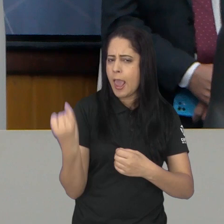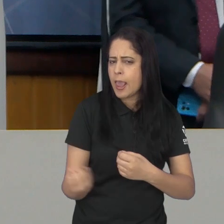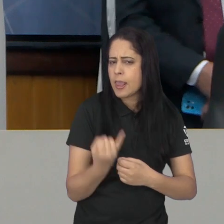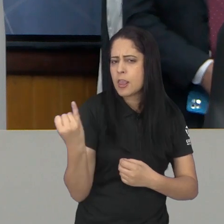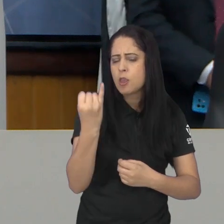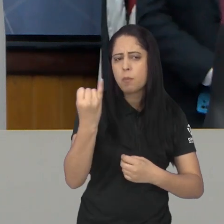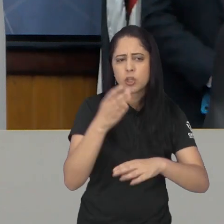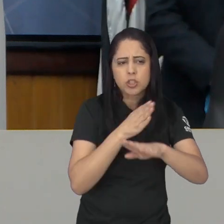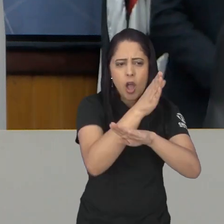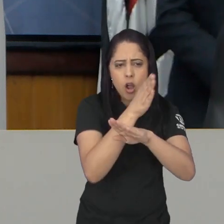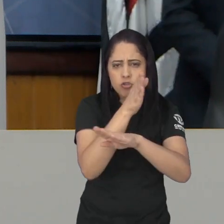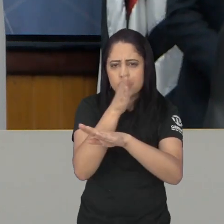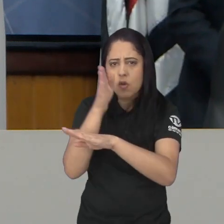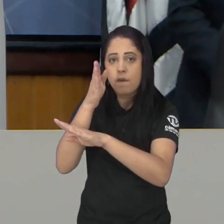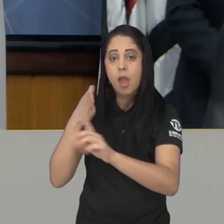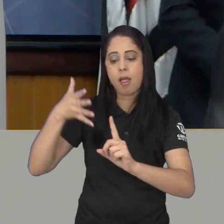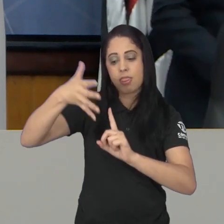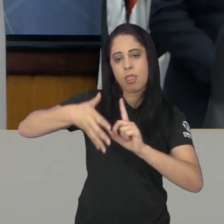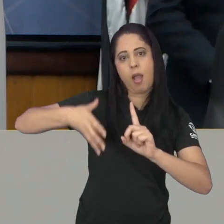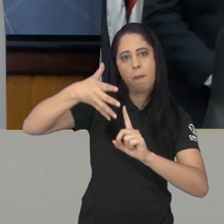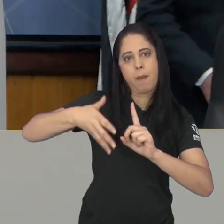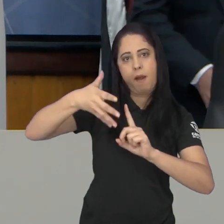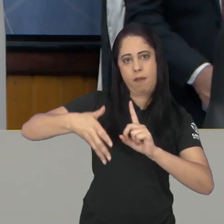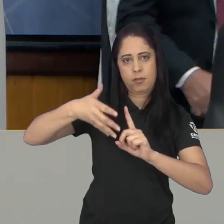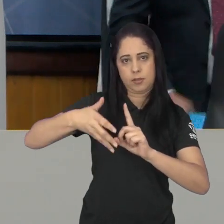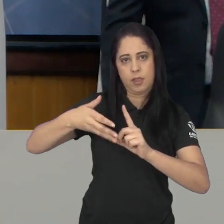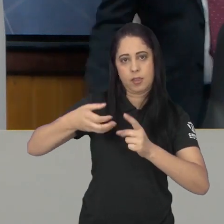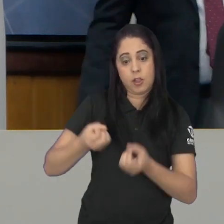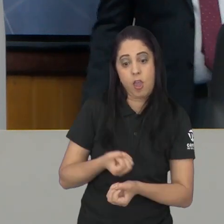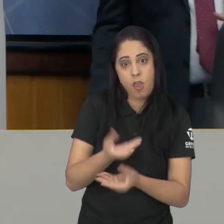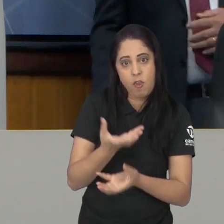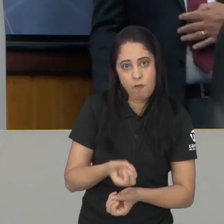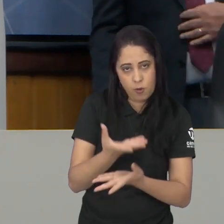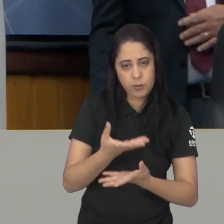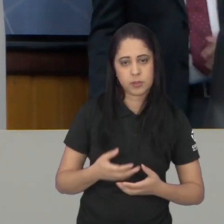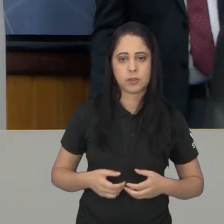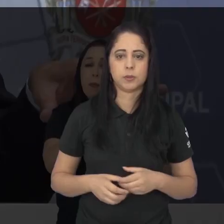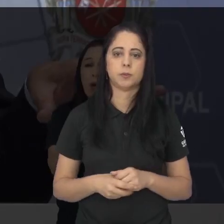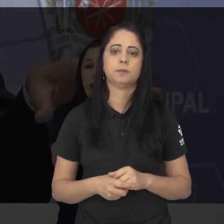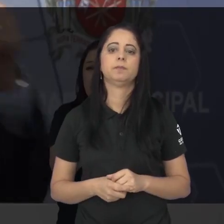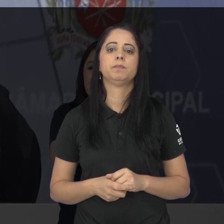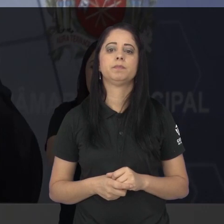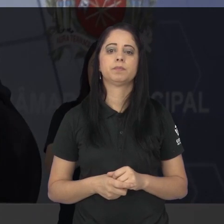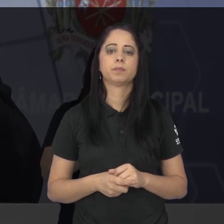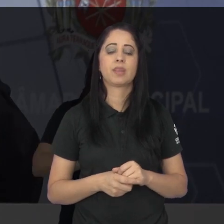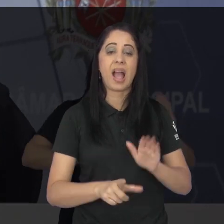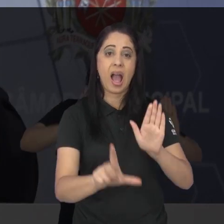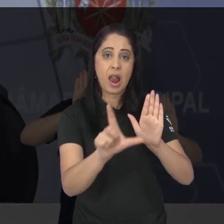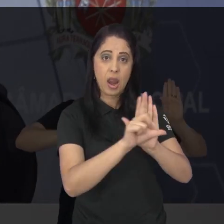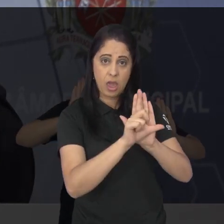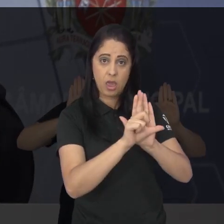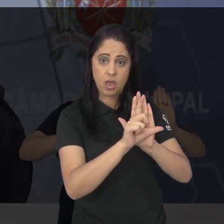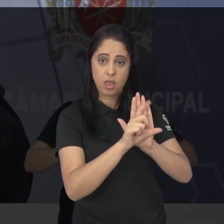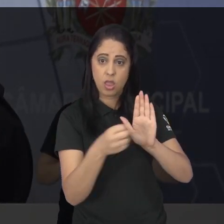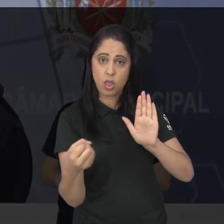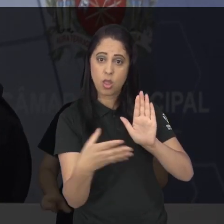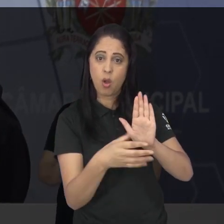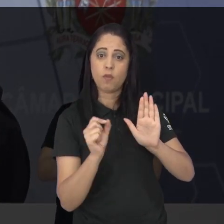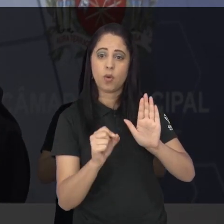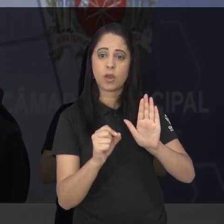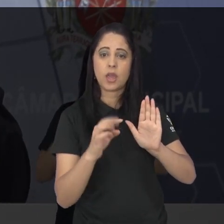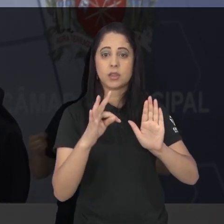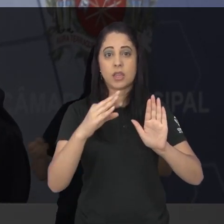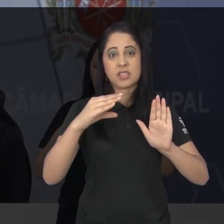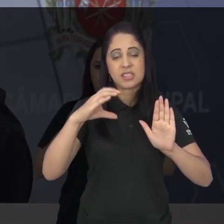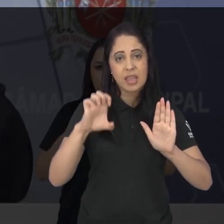como forma de capacitar os servidores e dar mais efetividade ao trabalho do poder público. A nova legislação diz o seguinte, que o Tribunal